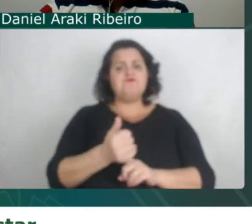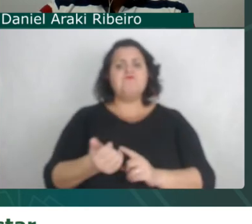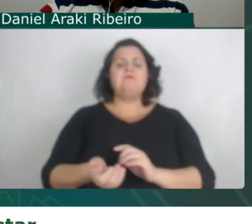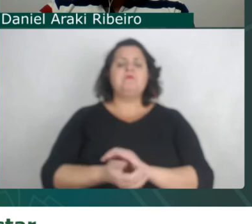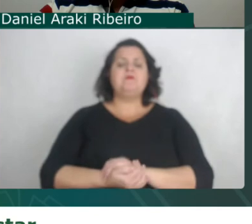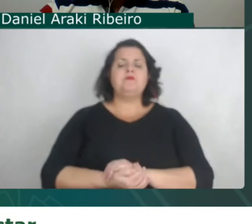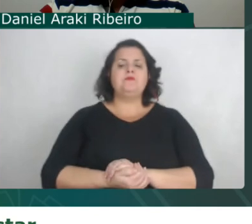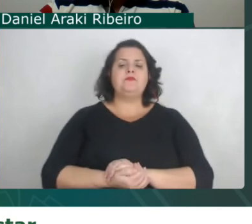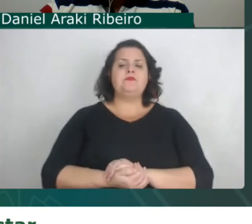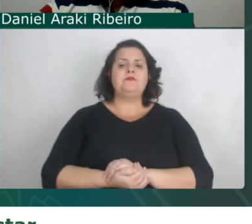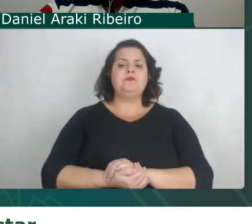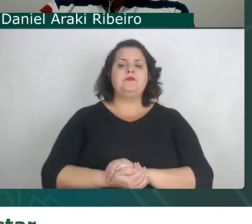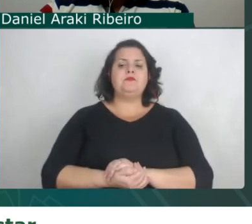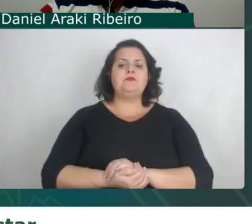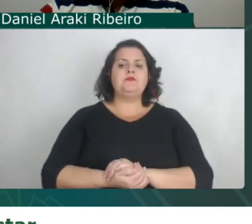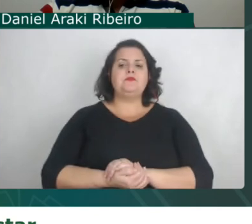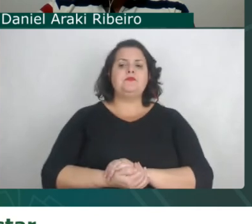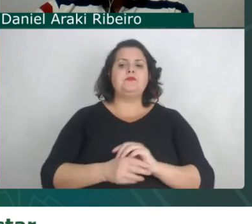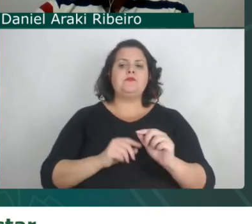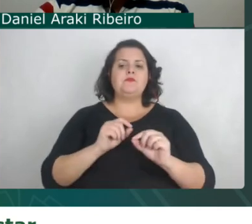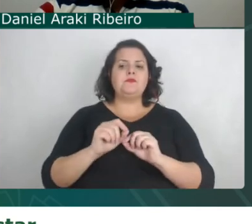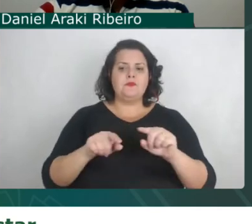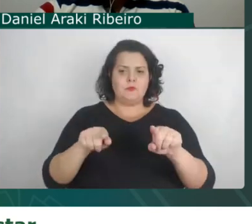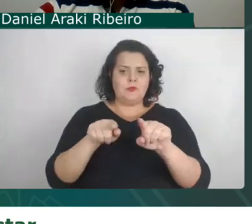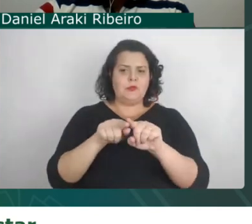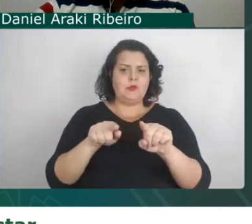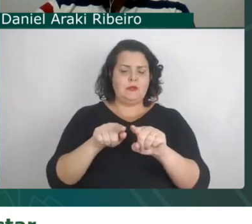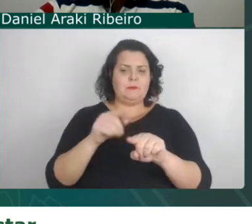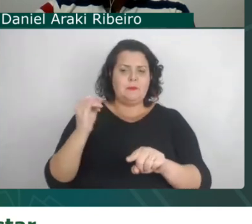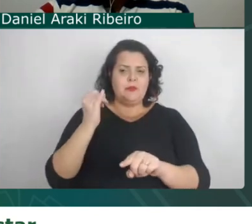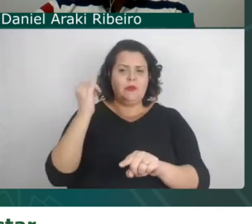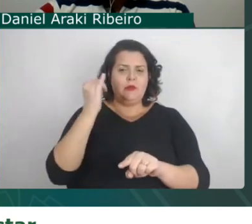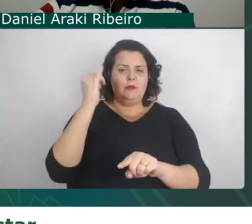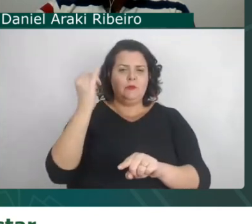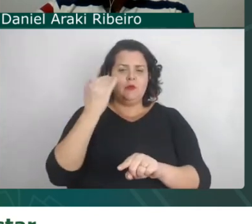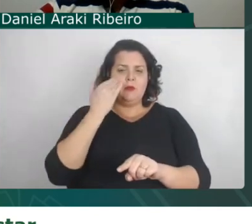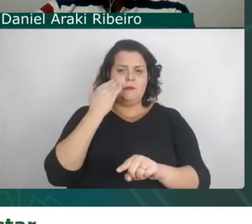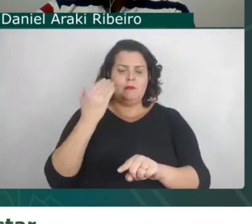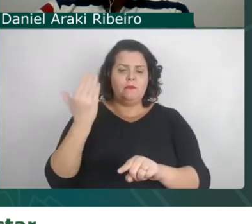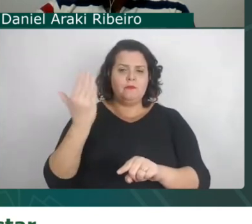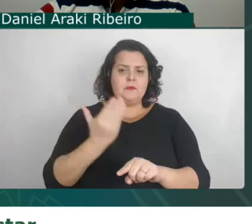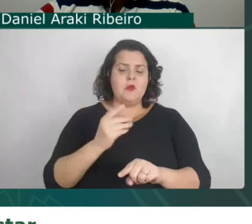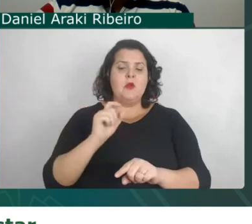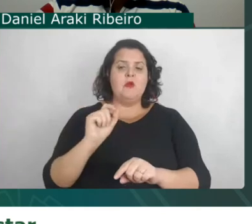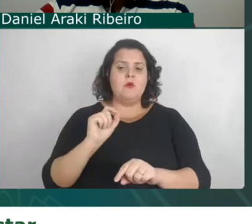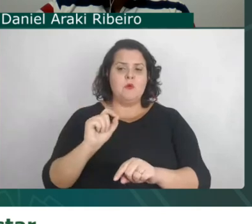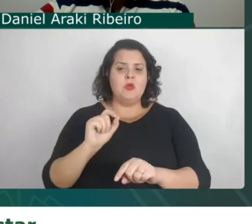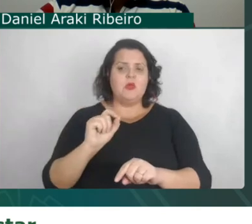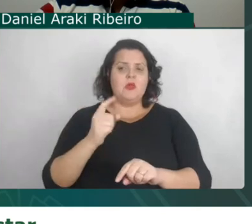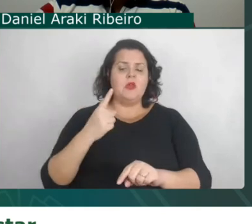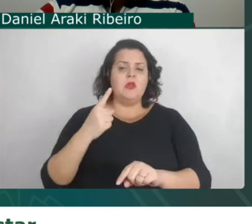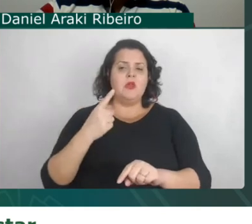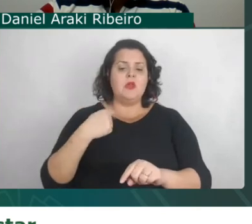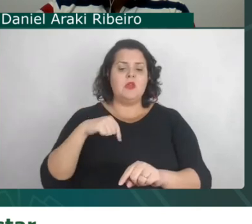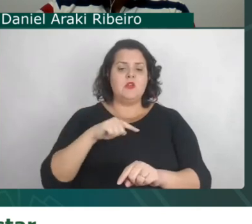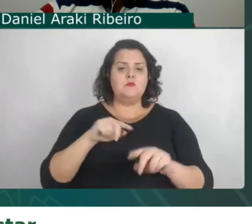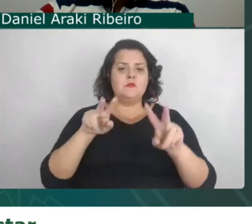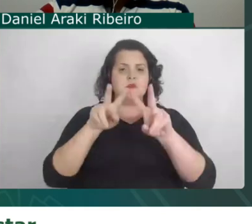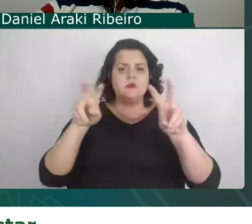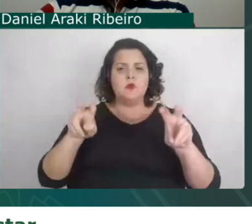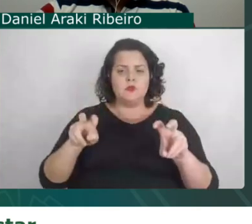Uma questão que acho que fica também patente, é que a gente precisa abordar esse assunto de maneira integrada,